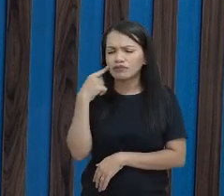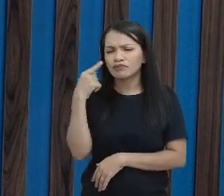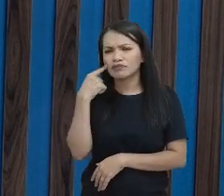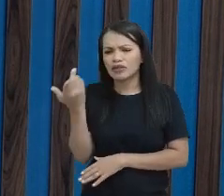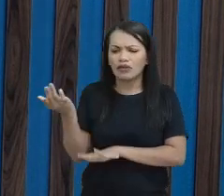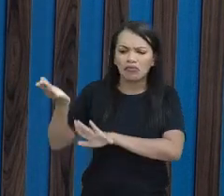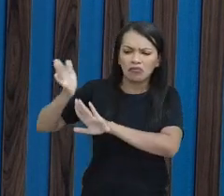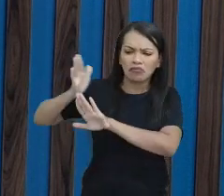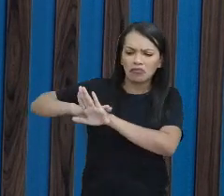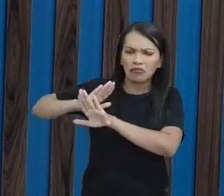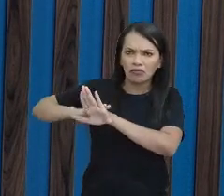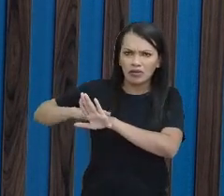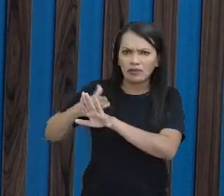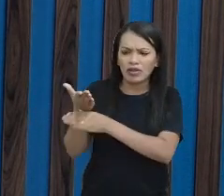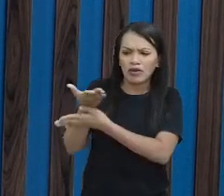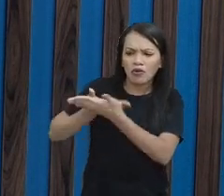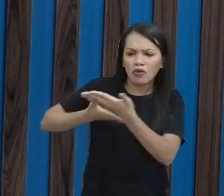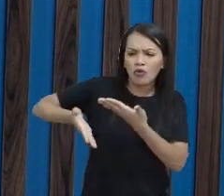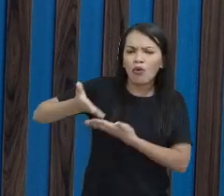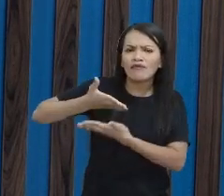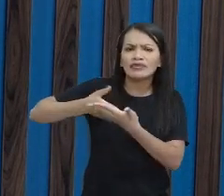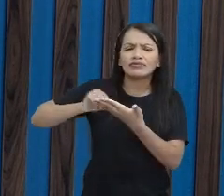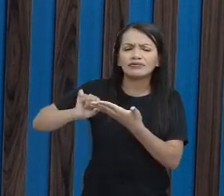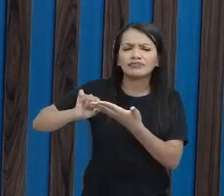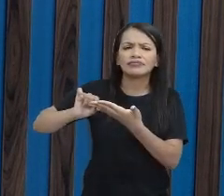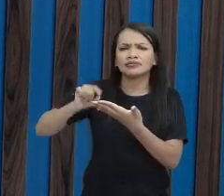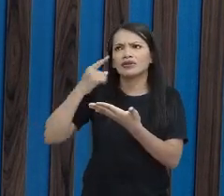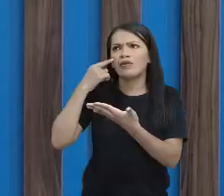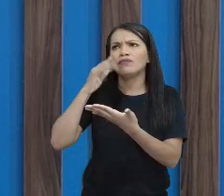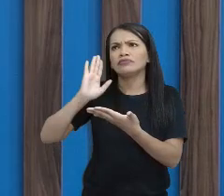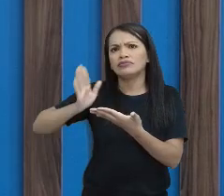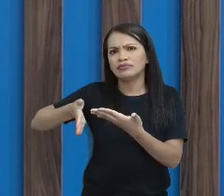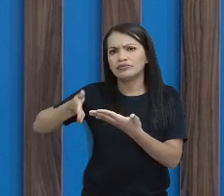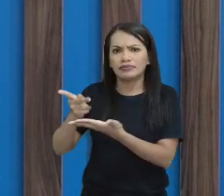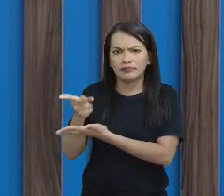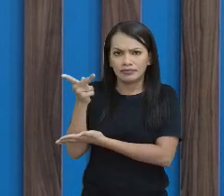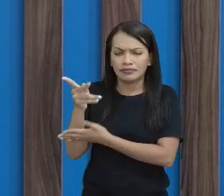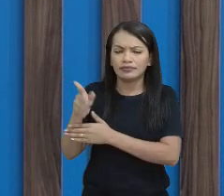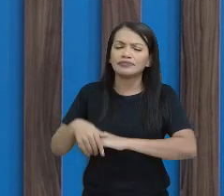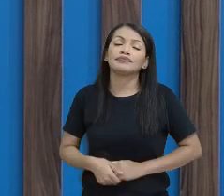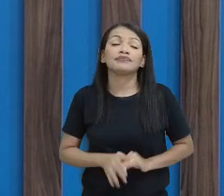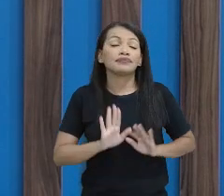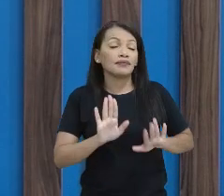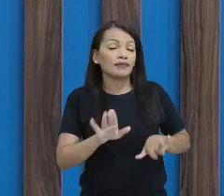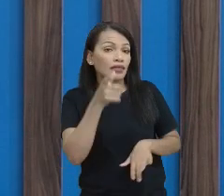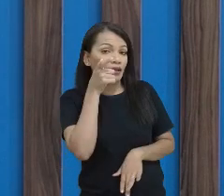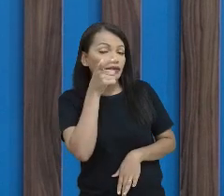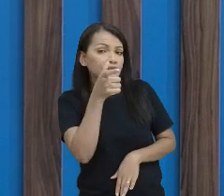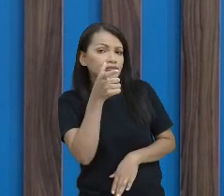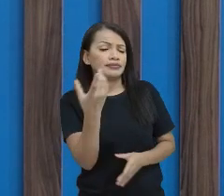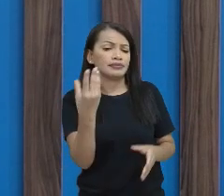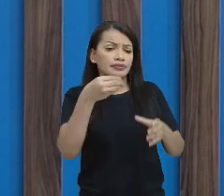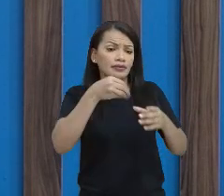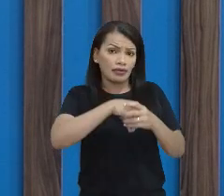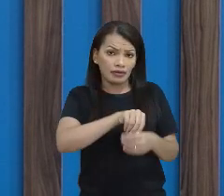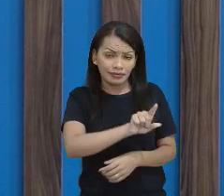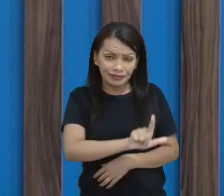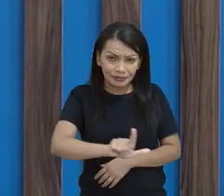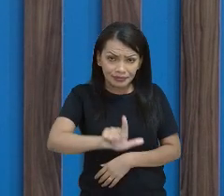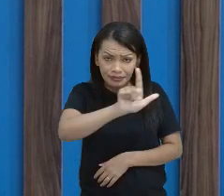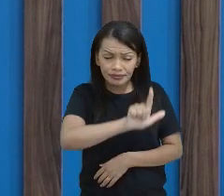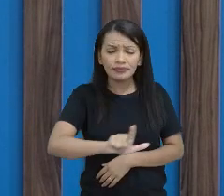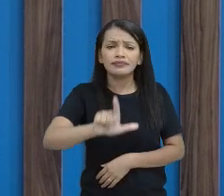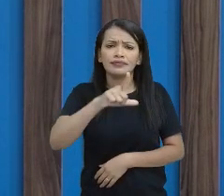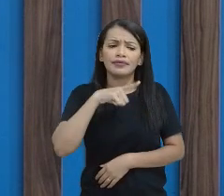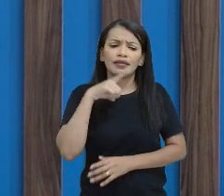essa conversa entre obras. E é interessante, professora Camille, porque dentro de toda essa riqueza literária, não é, que é